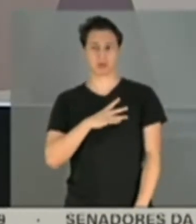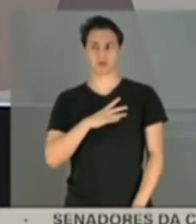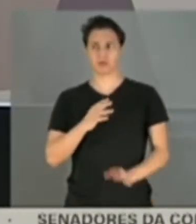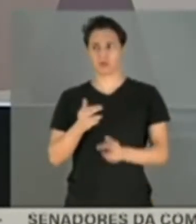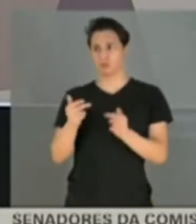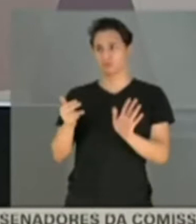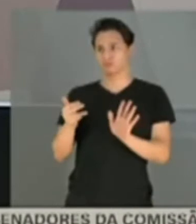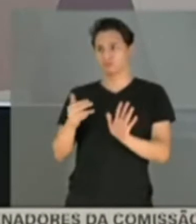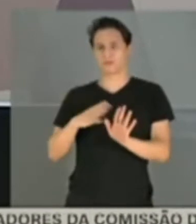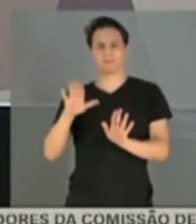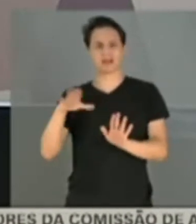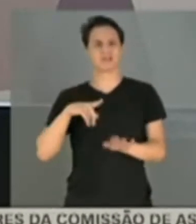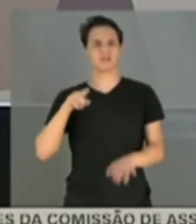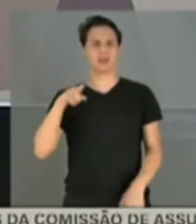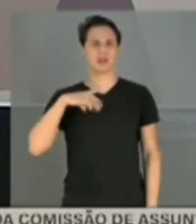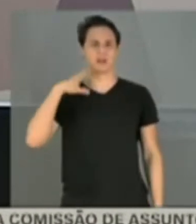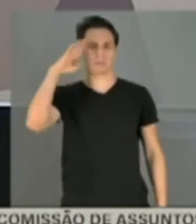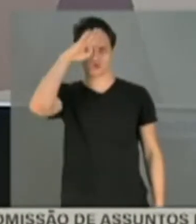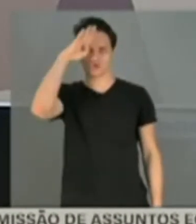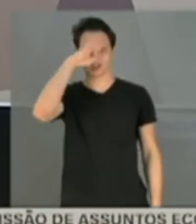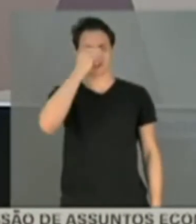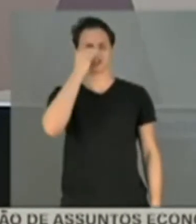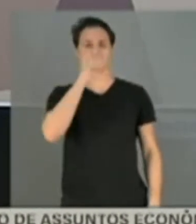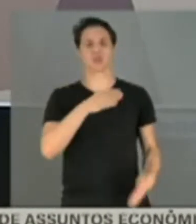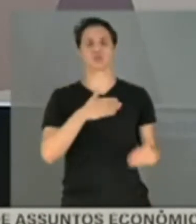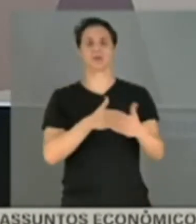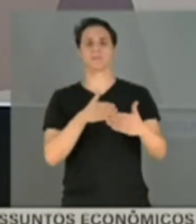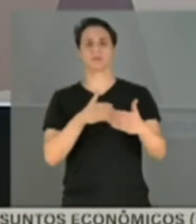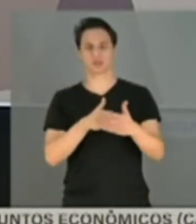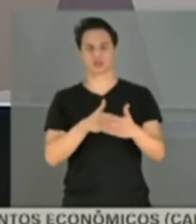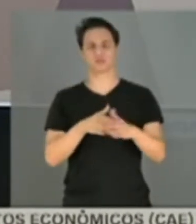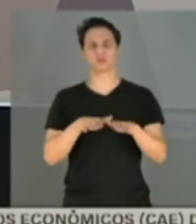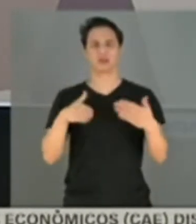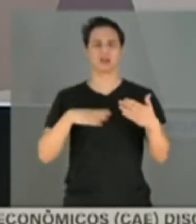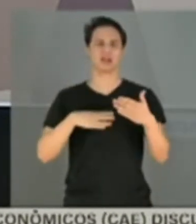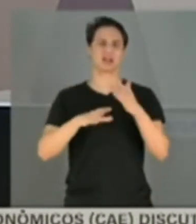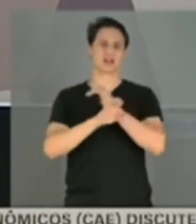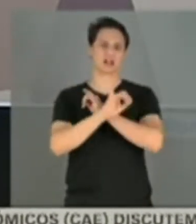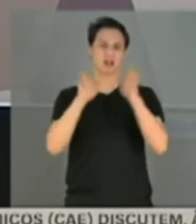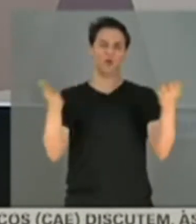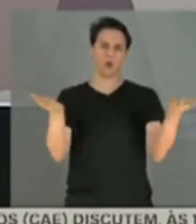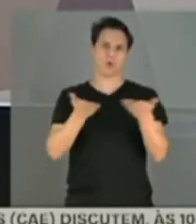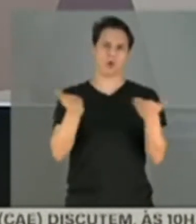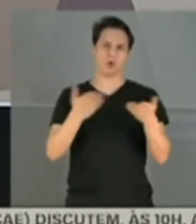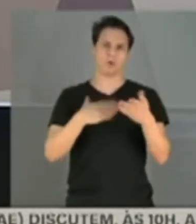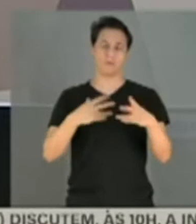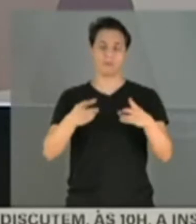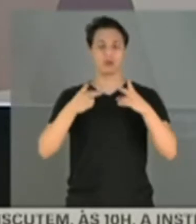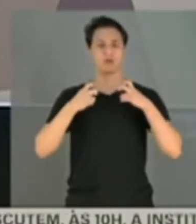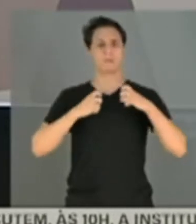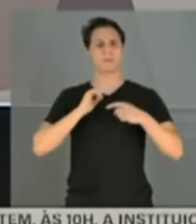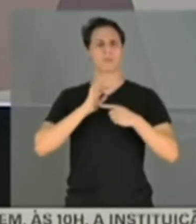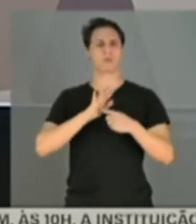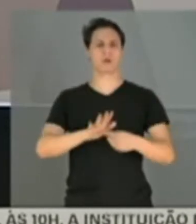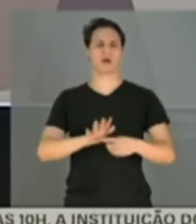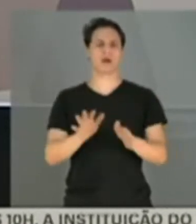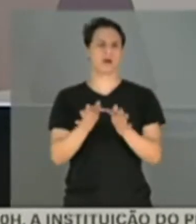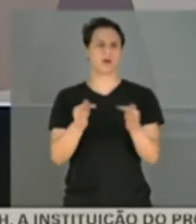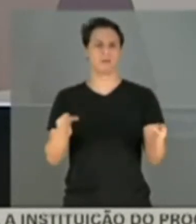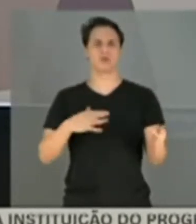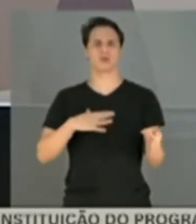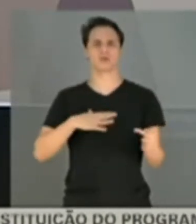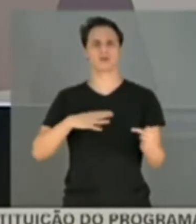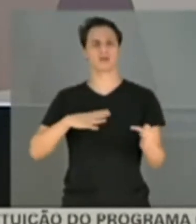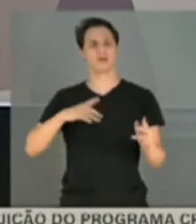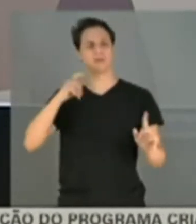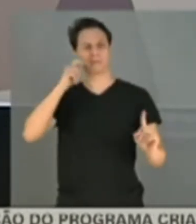para nenhum desses limites. Como fica claro nessa cena patética de hoje, que mostra apenas uma ameaça de um fraco